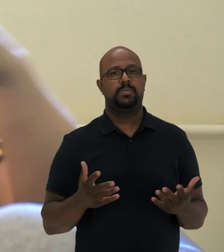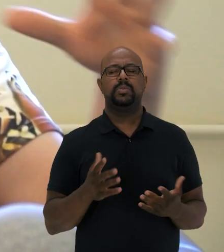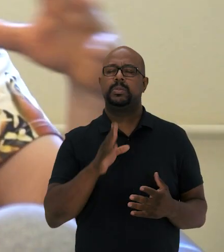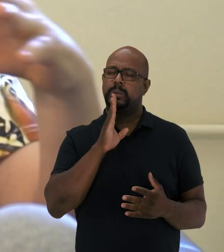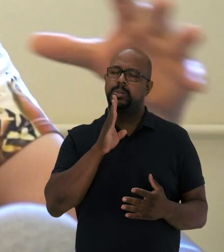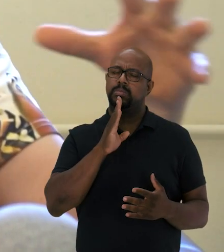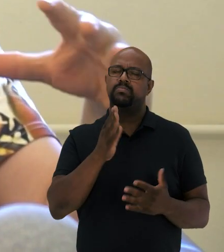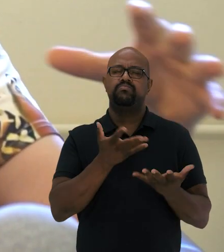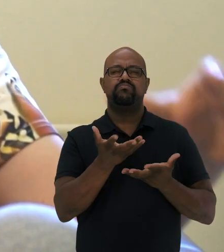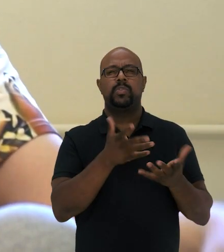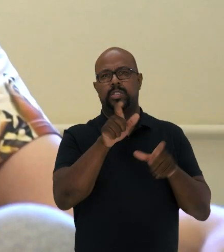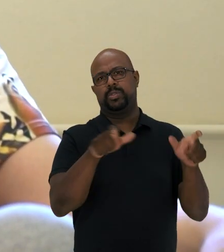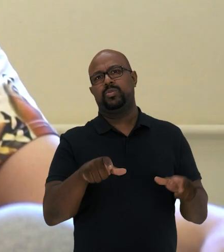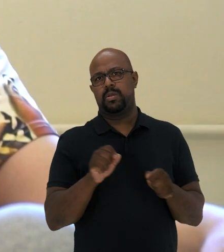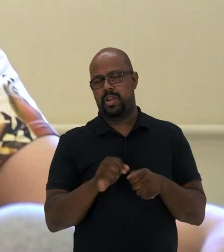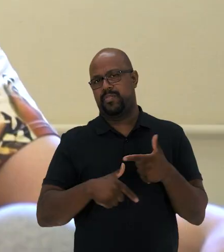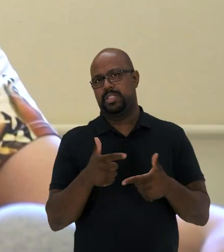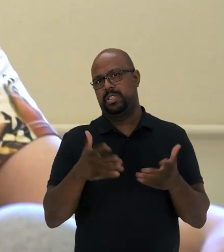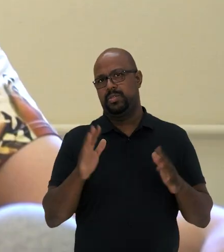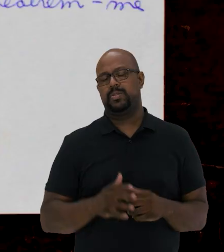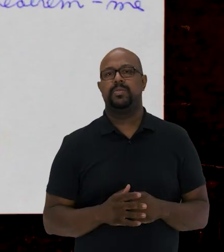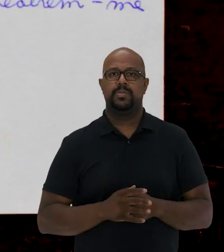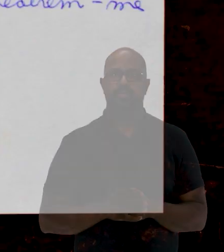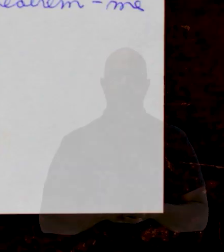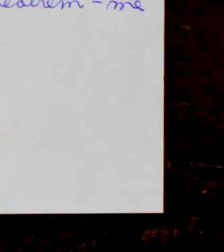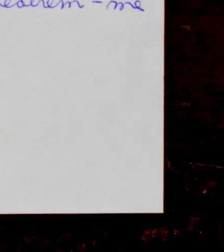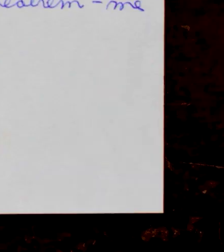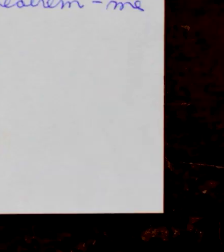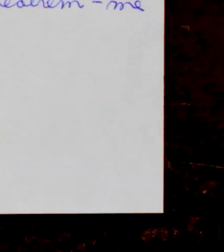Ele tinha um convencimento das pessoas para fazer isso.